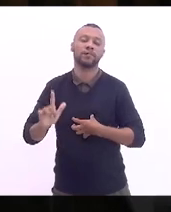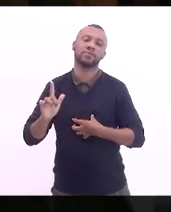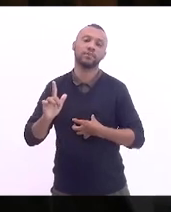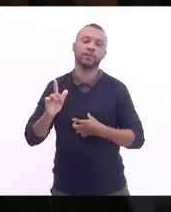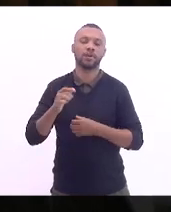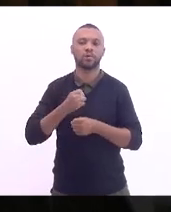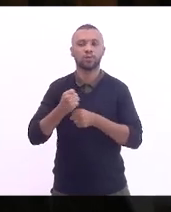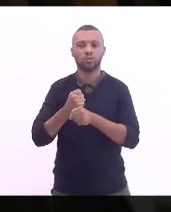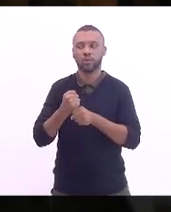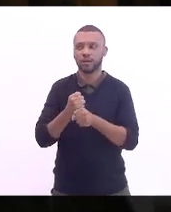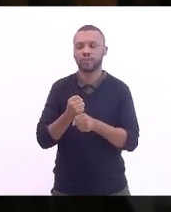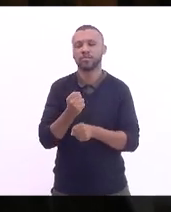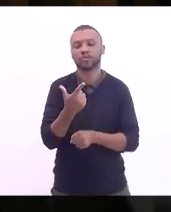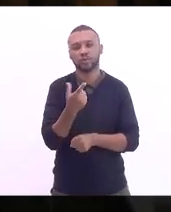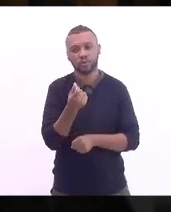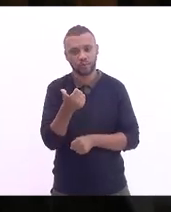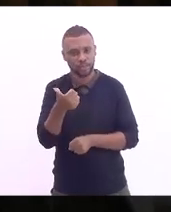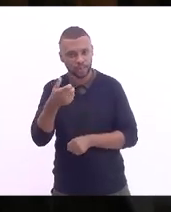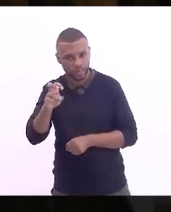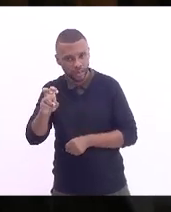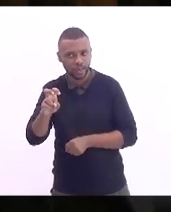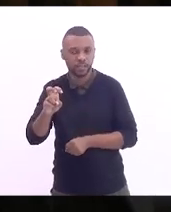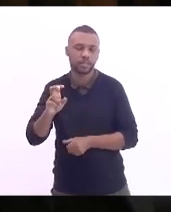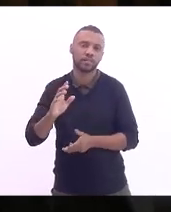usando as de 2015/2016